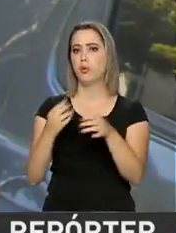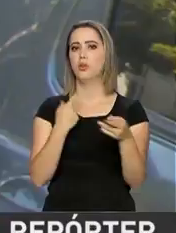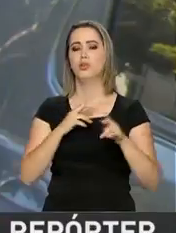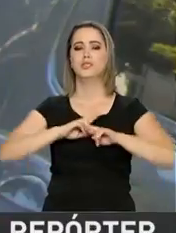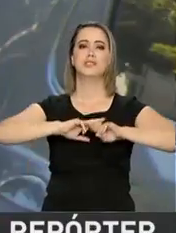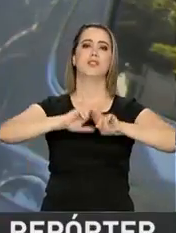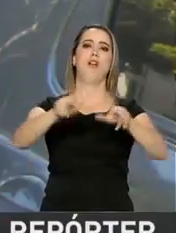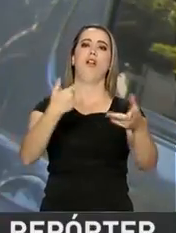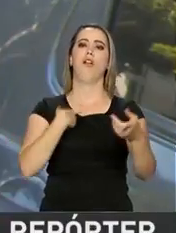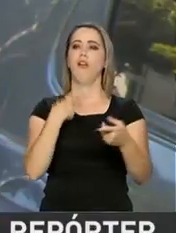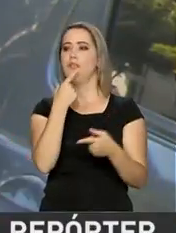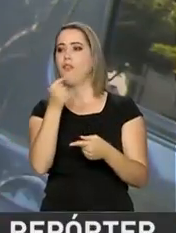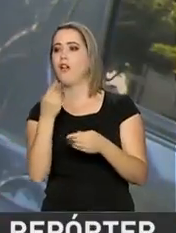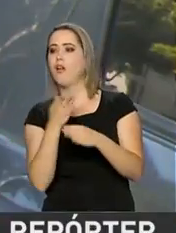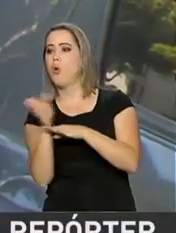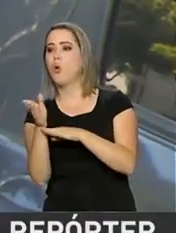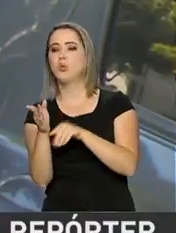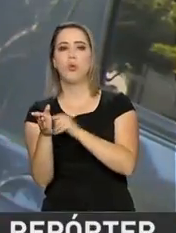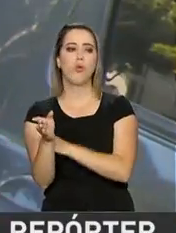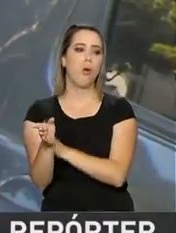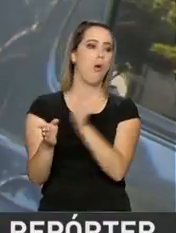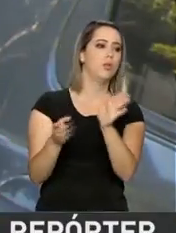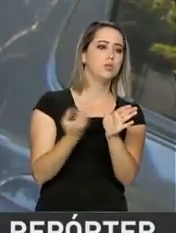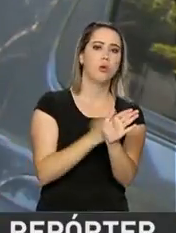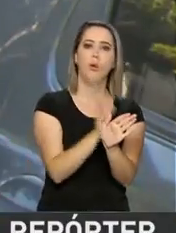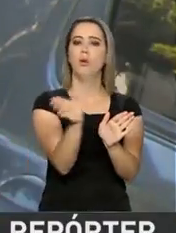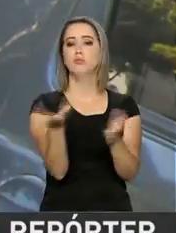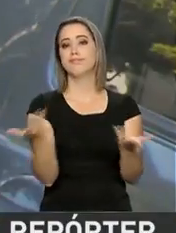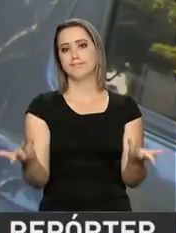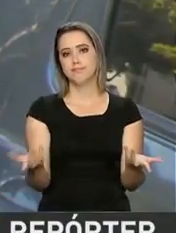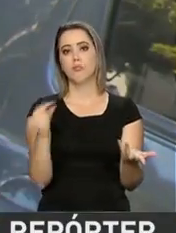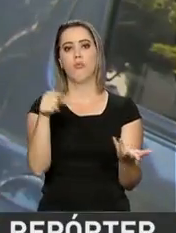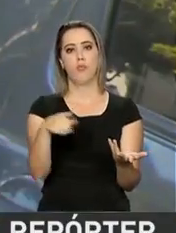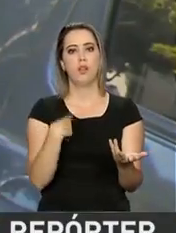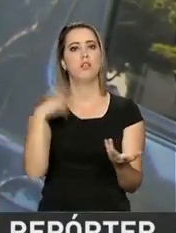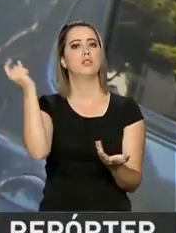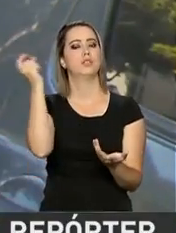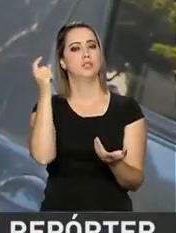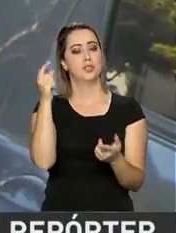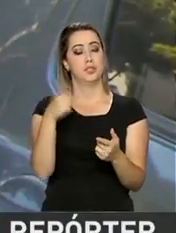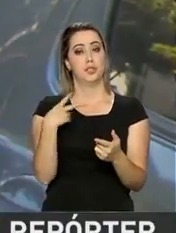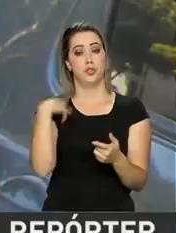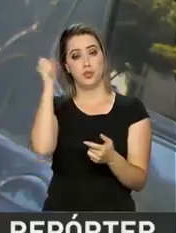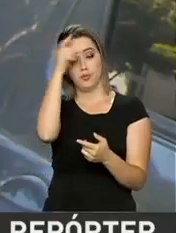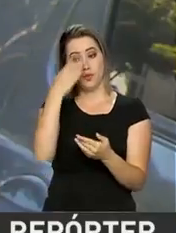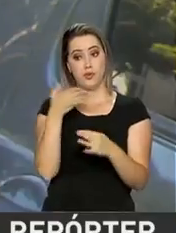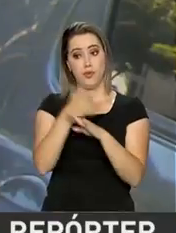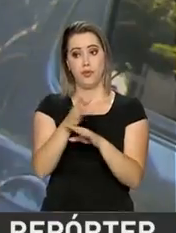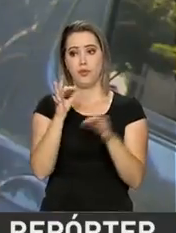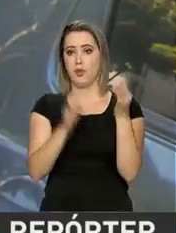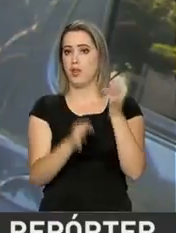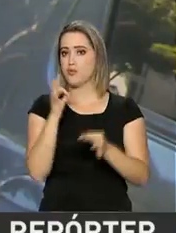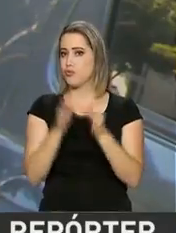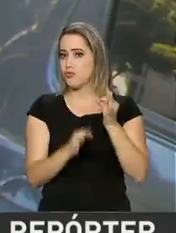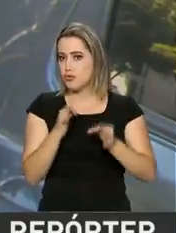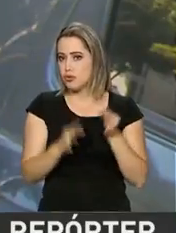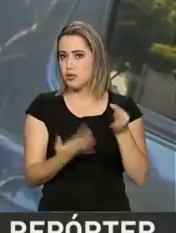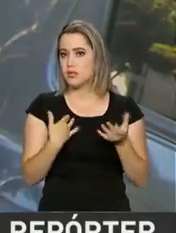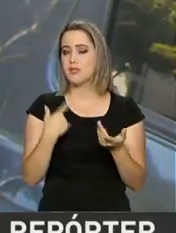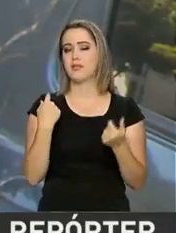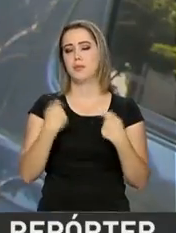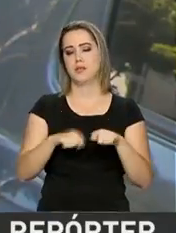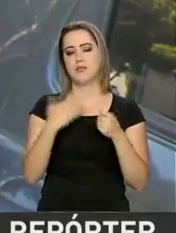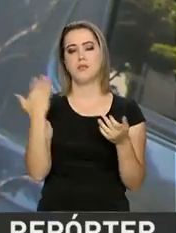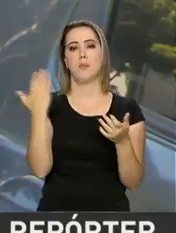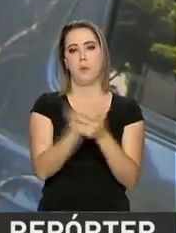ímã para vários locais e também que diversas vezes no fórum porque lá eu entrei com a ação também